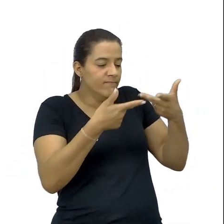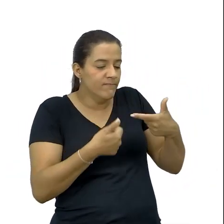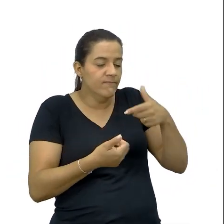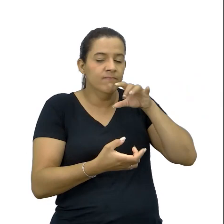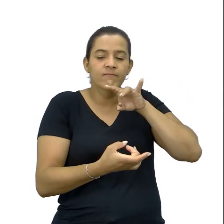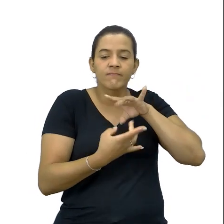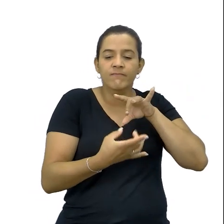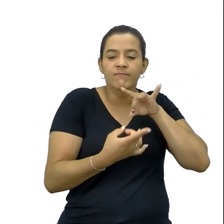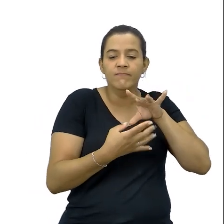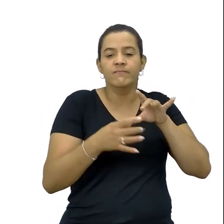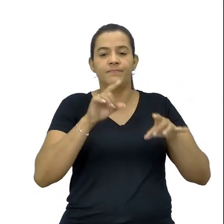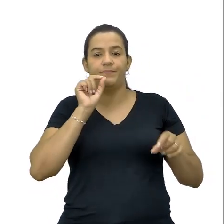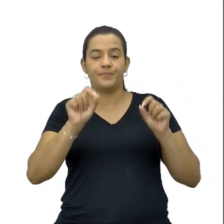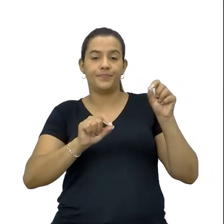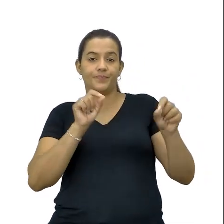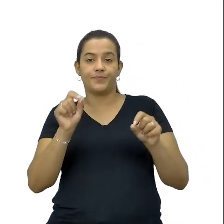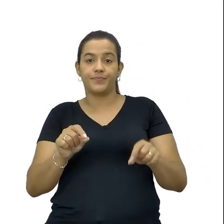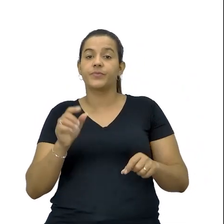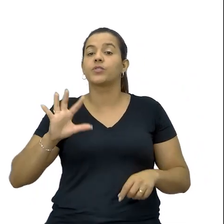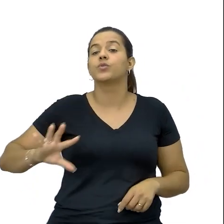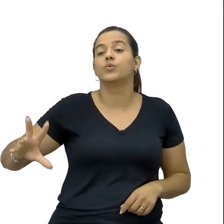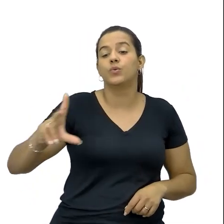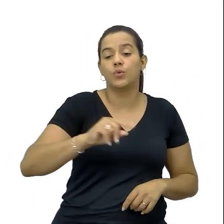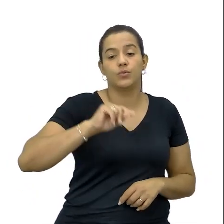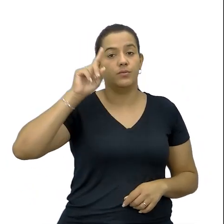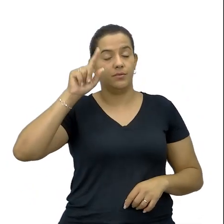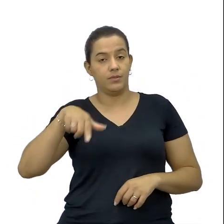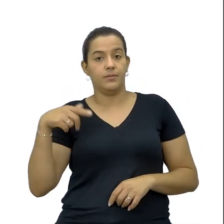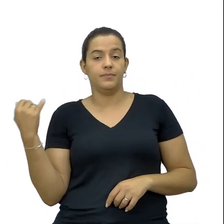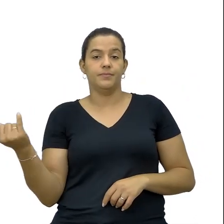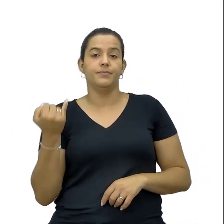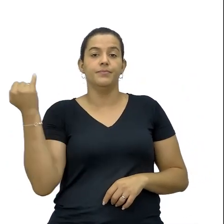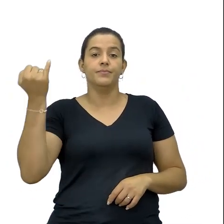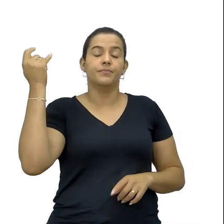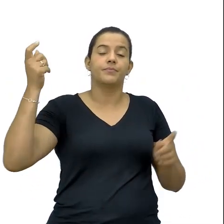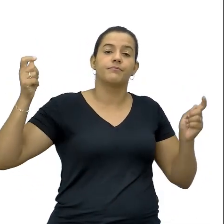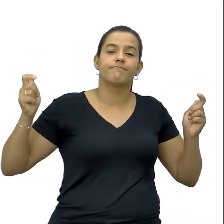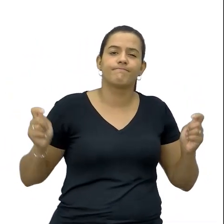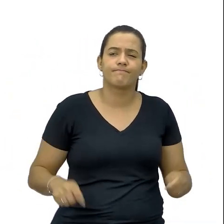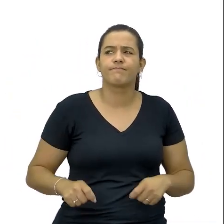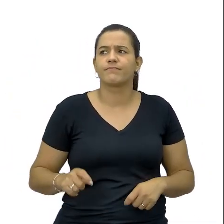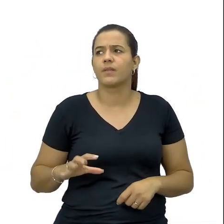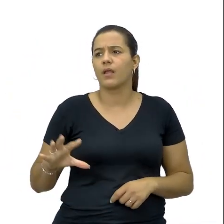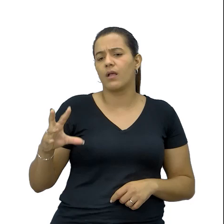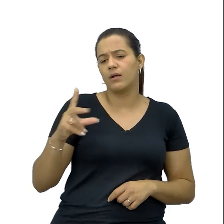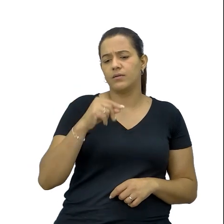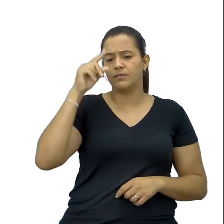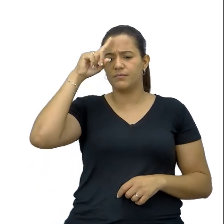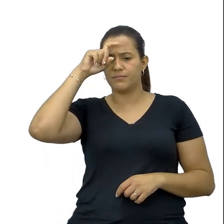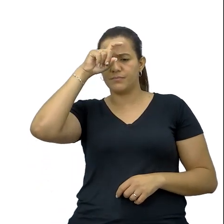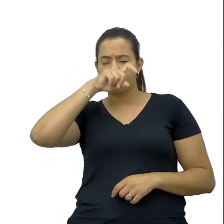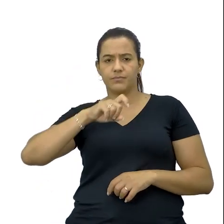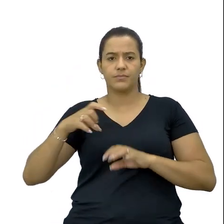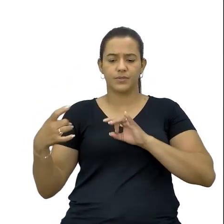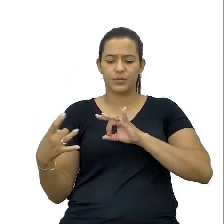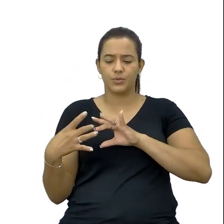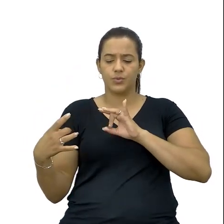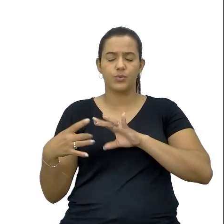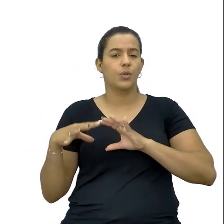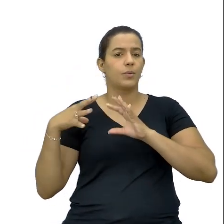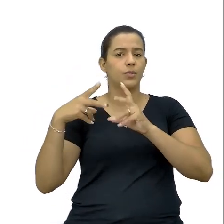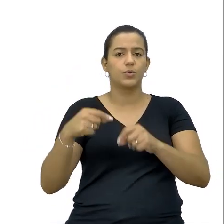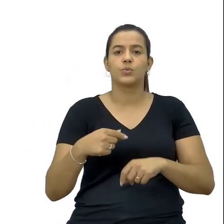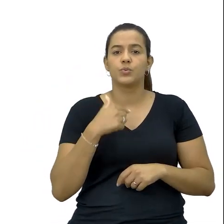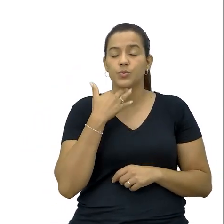feedbacks é muito importante. Às vezes, como eu já comentei, é difícil, porque não dá tempo de dar feedback para todos,